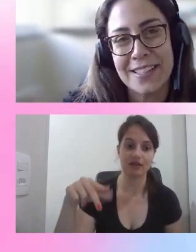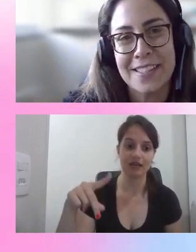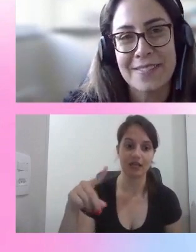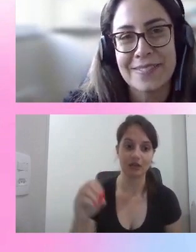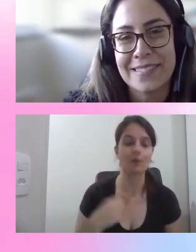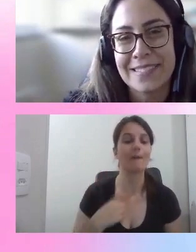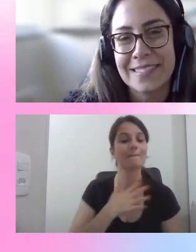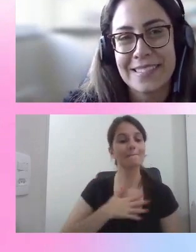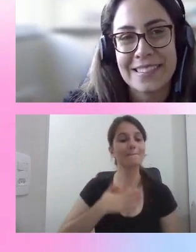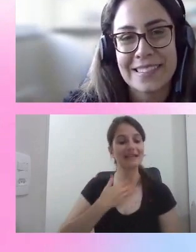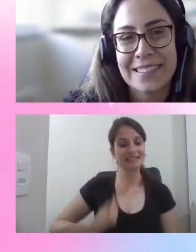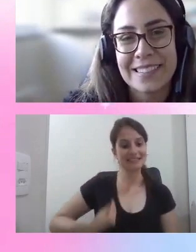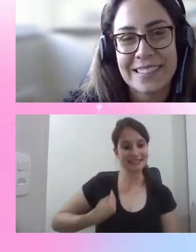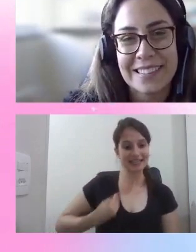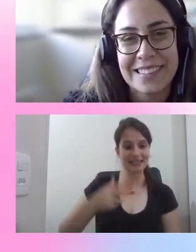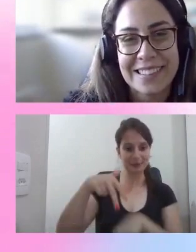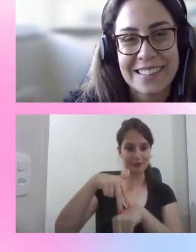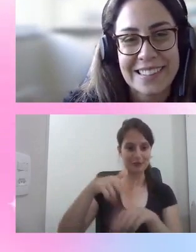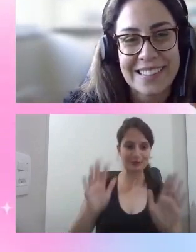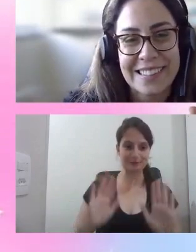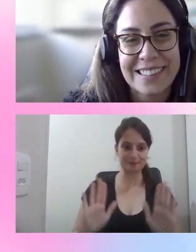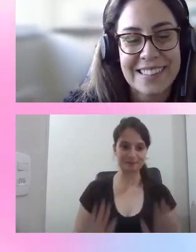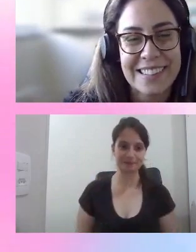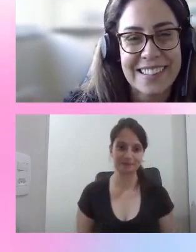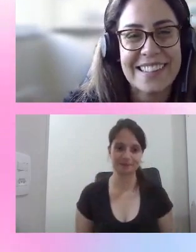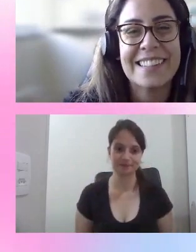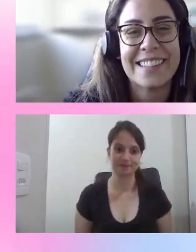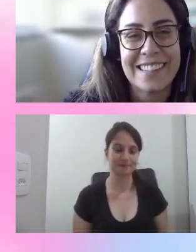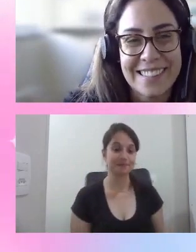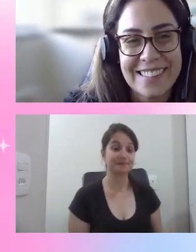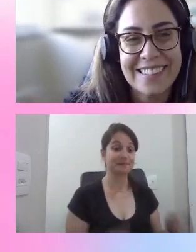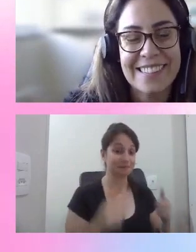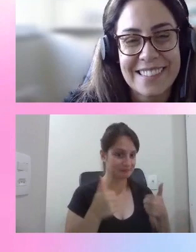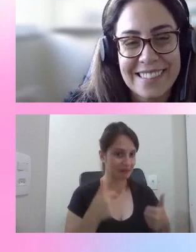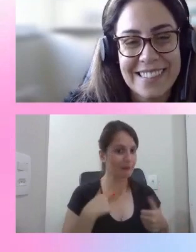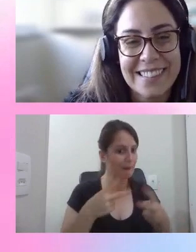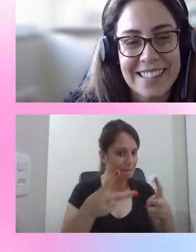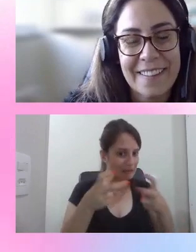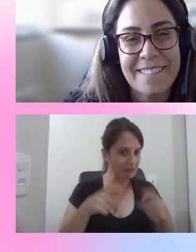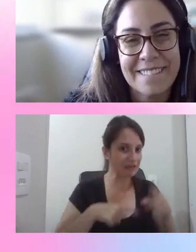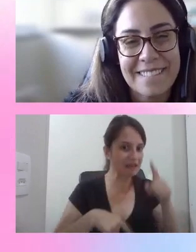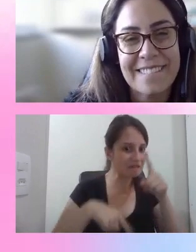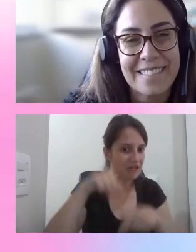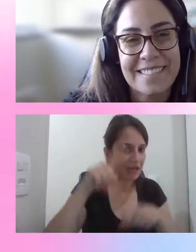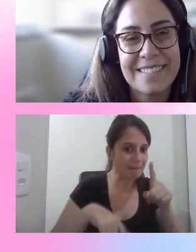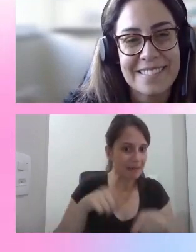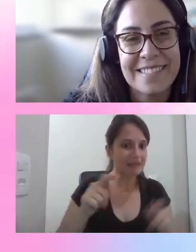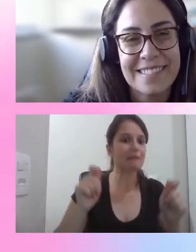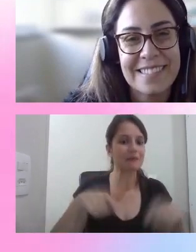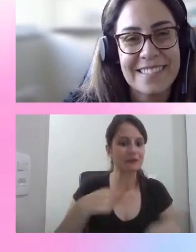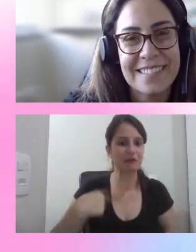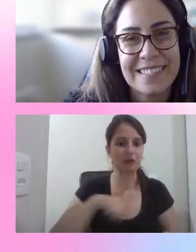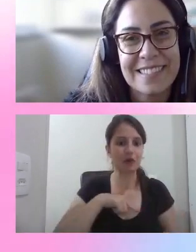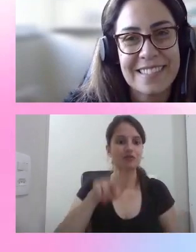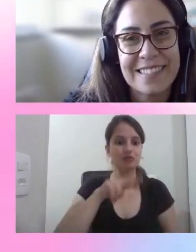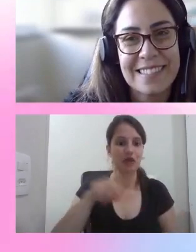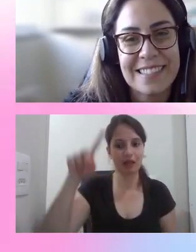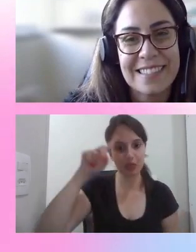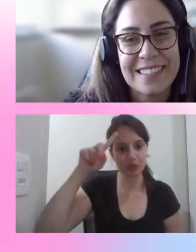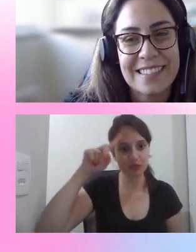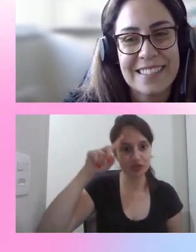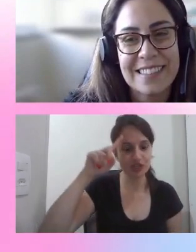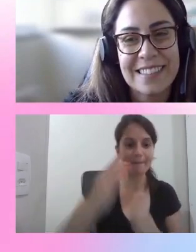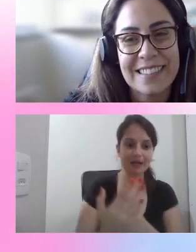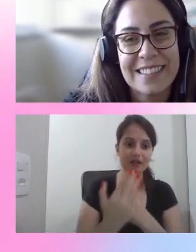você gente muitas ferramentas que podemos implementar no nosso dia a dia para qualificar